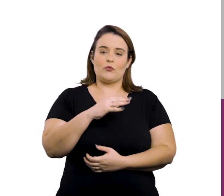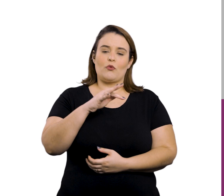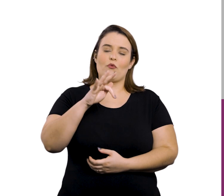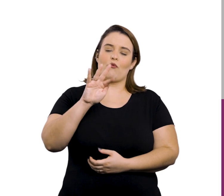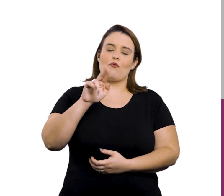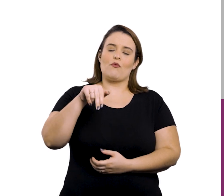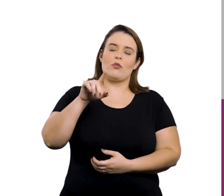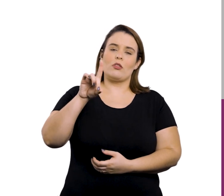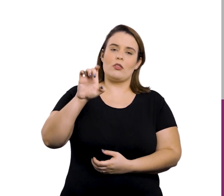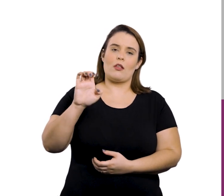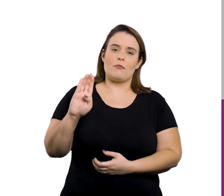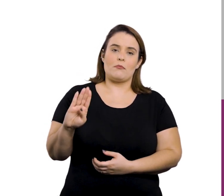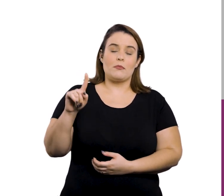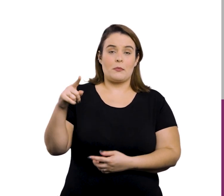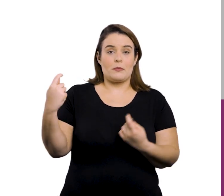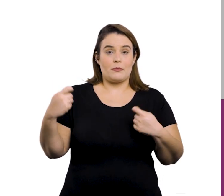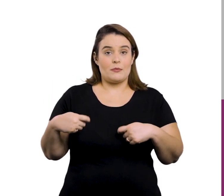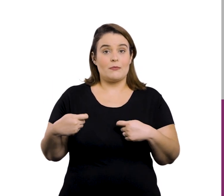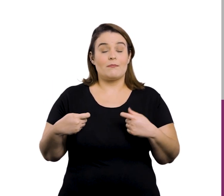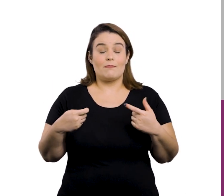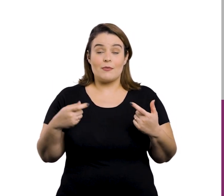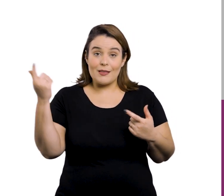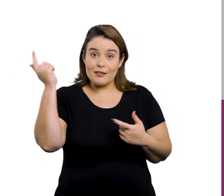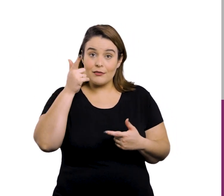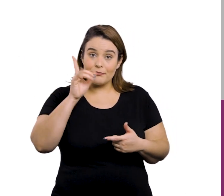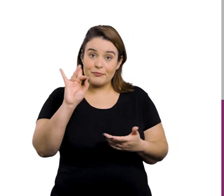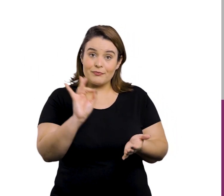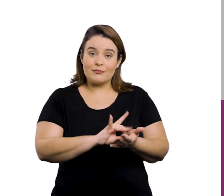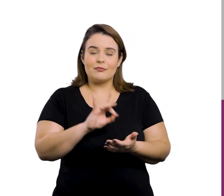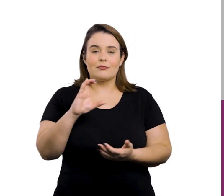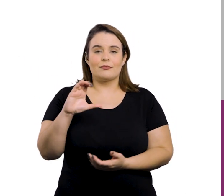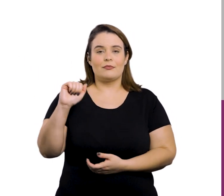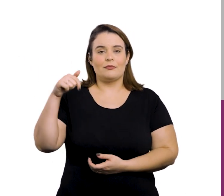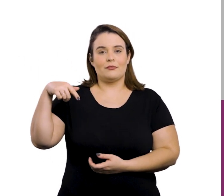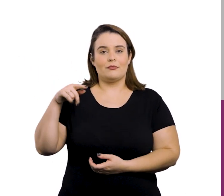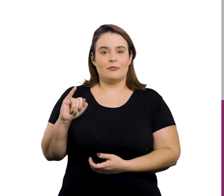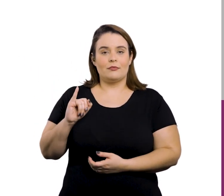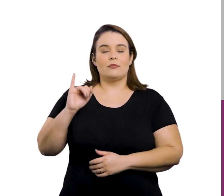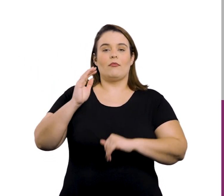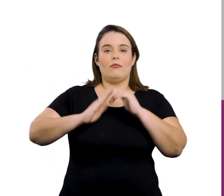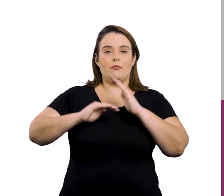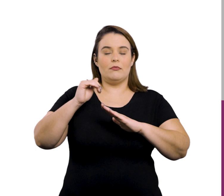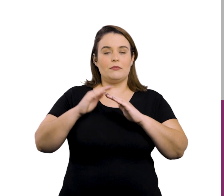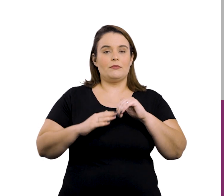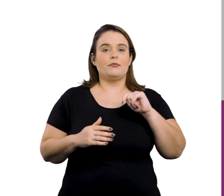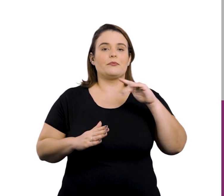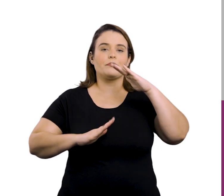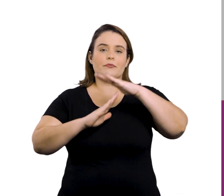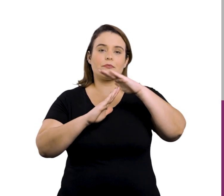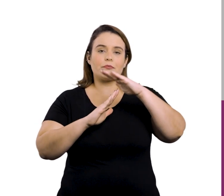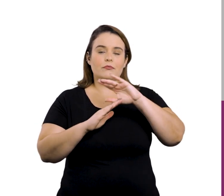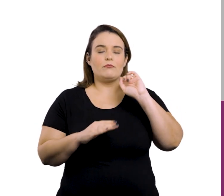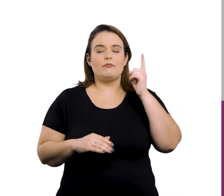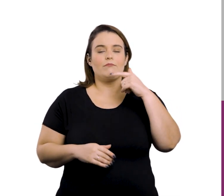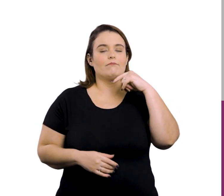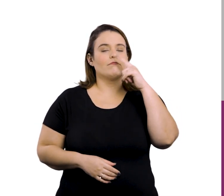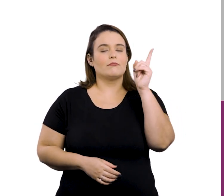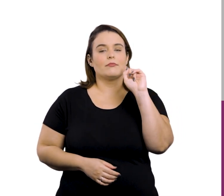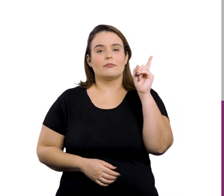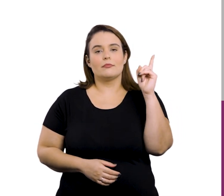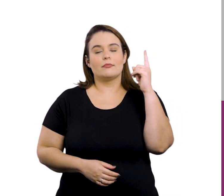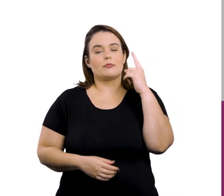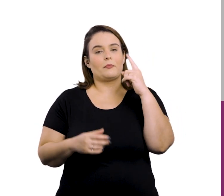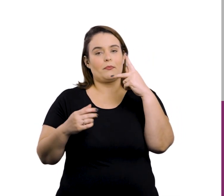Nossa atenção para o novo Fundeb é que ele pode ser uma via para viabilizar o caqui. Na prática, o teto de